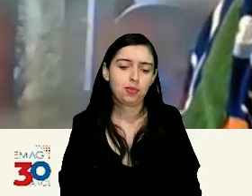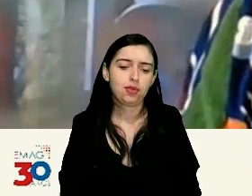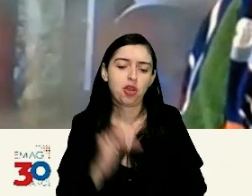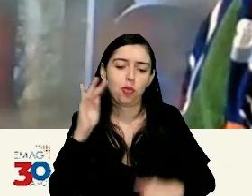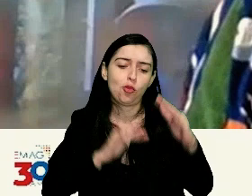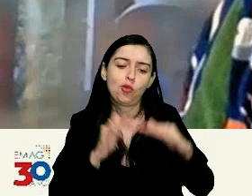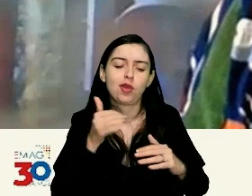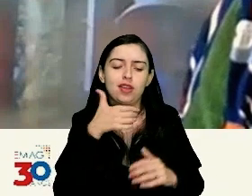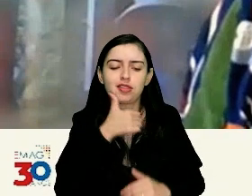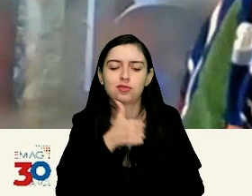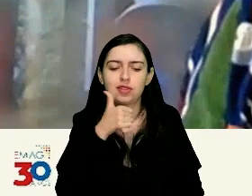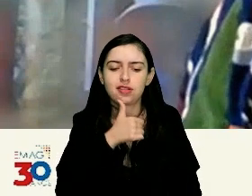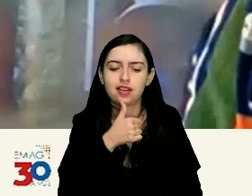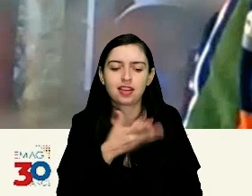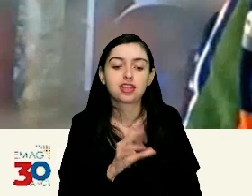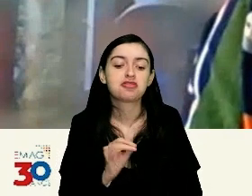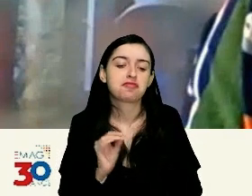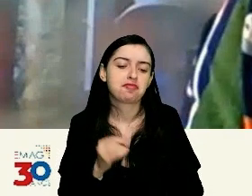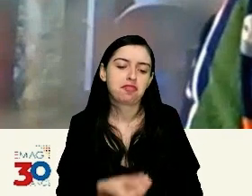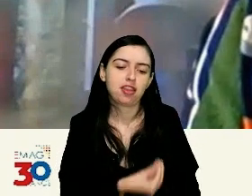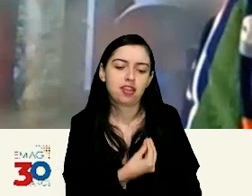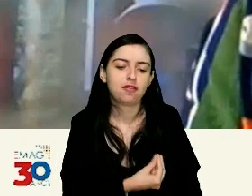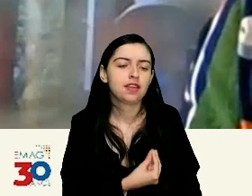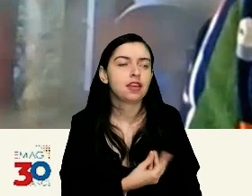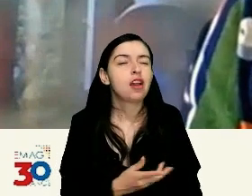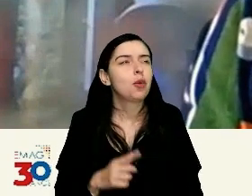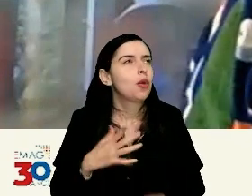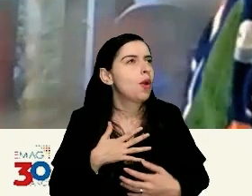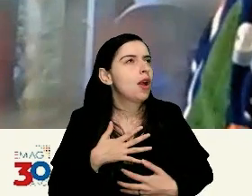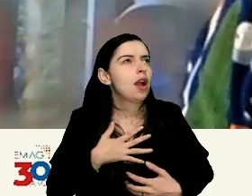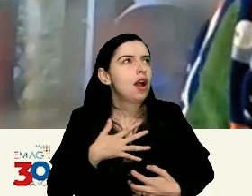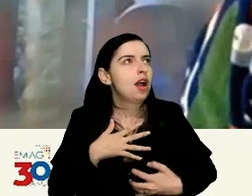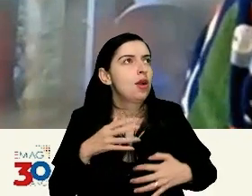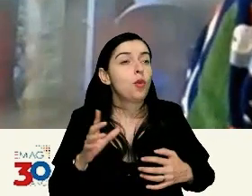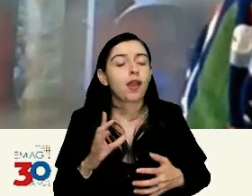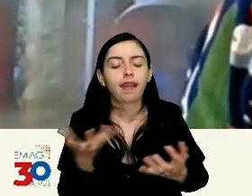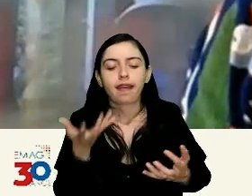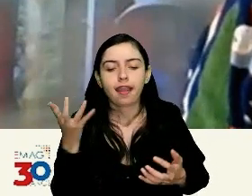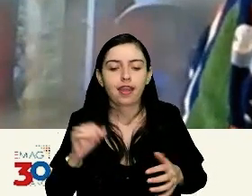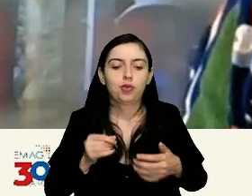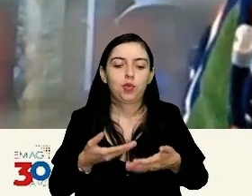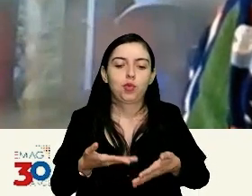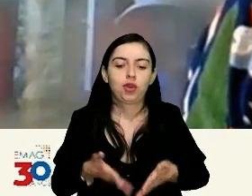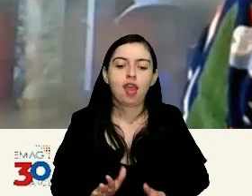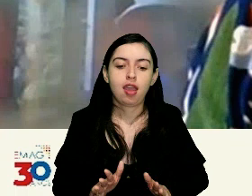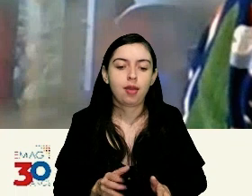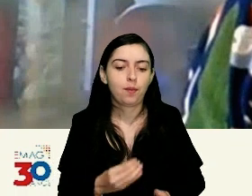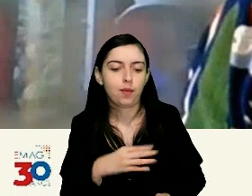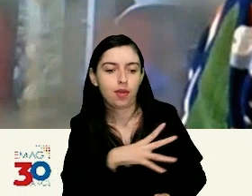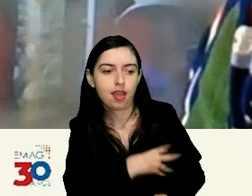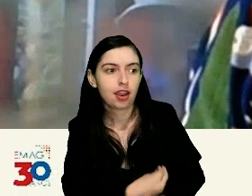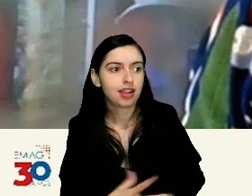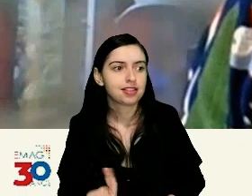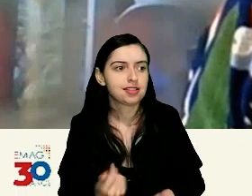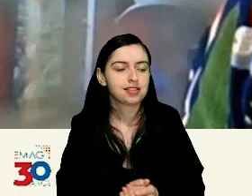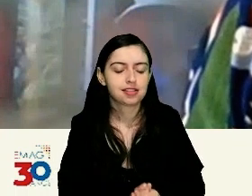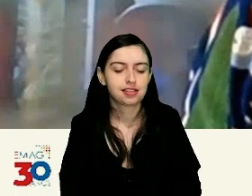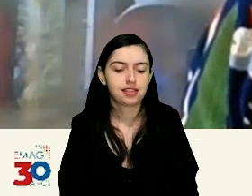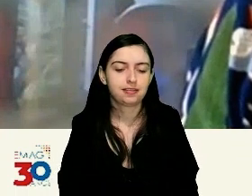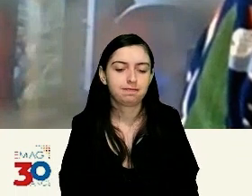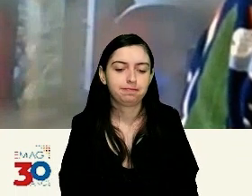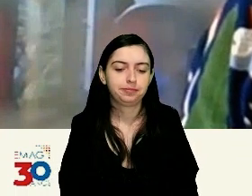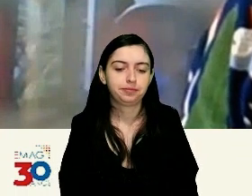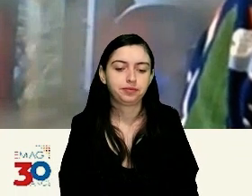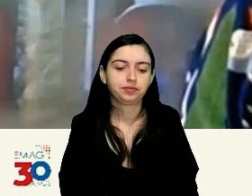isso, né? Falam, nossa, eu nasci para ser mãe, eu quero ser mãe, beleza. Mas a gente não pode colocar isso para todos e para todas,